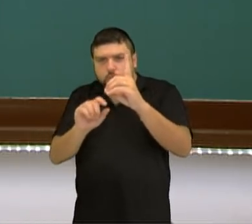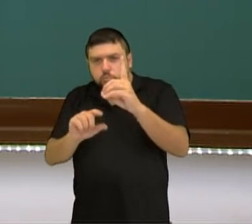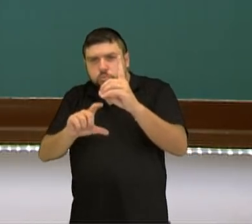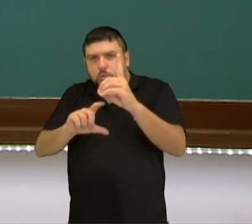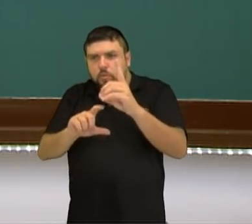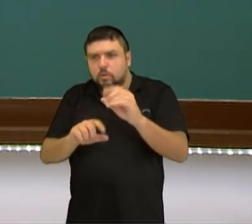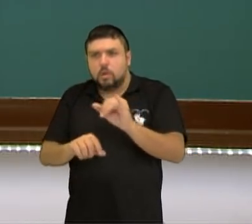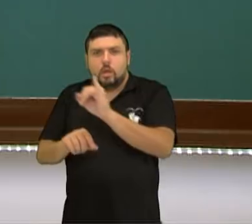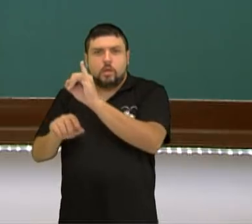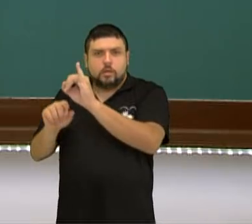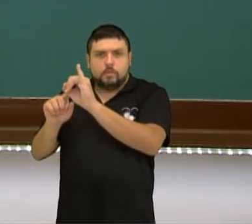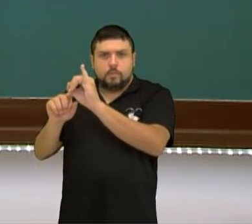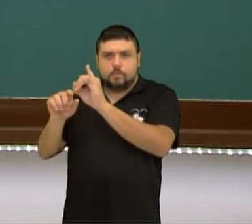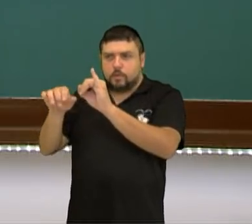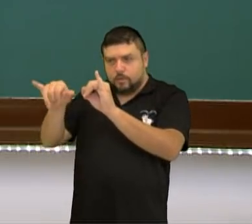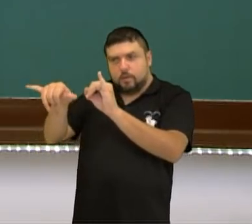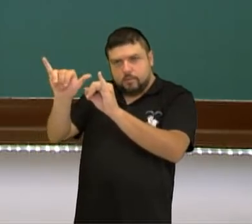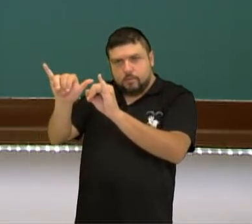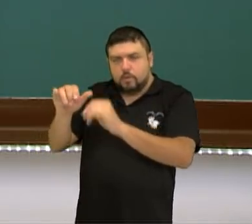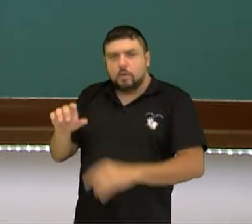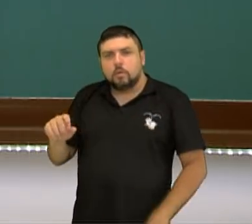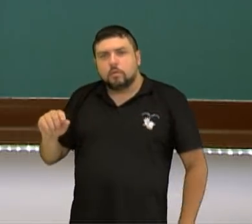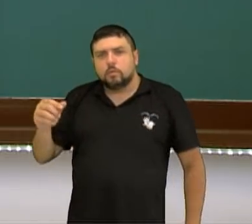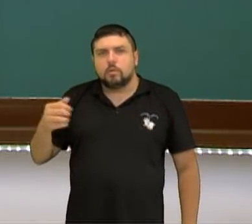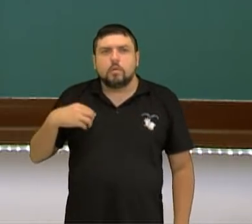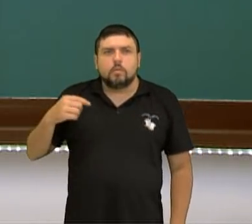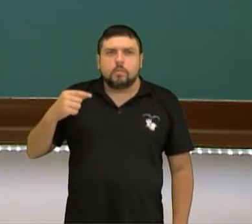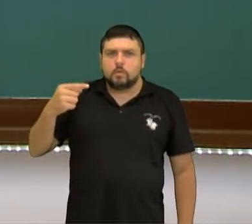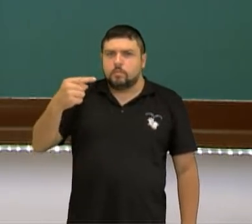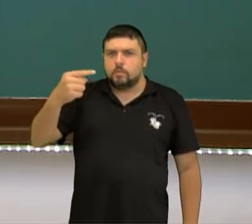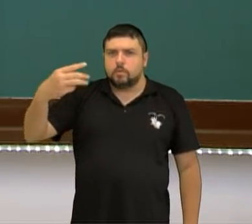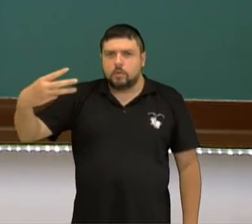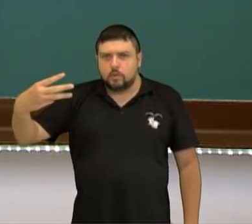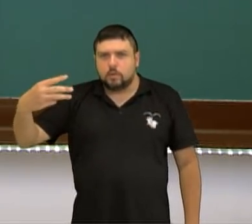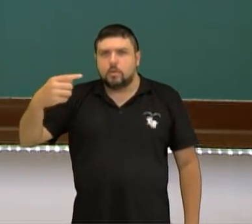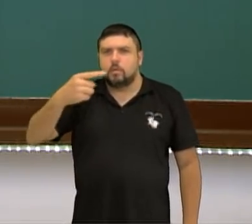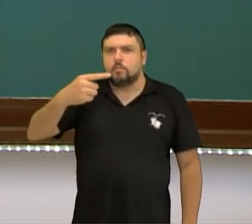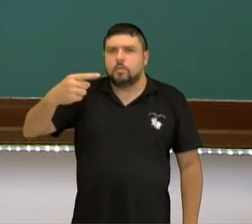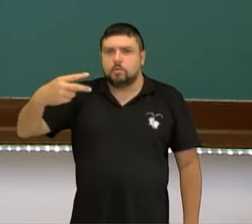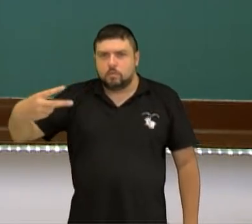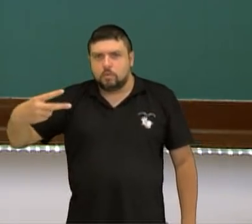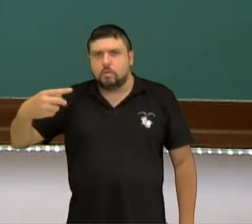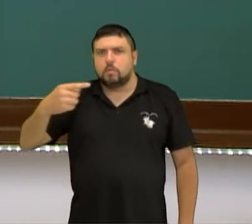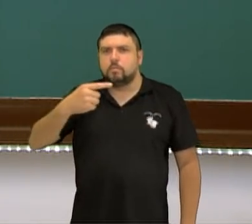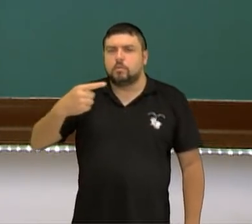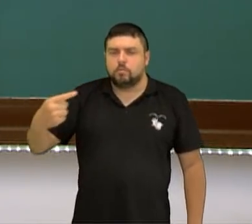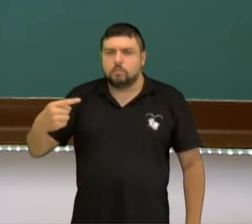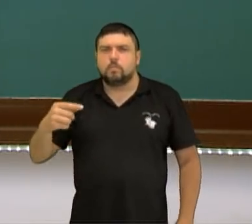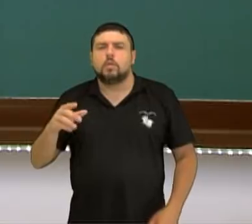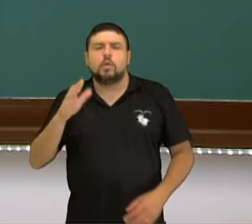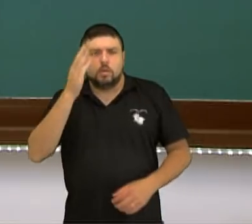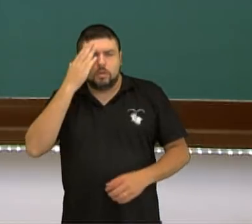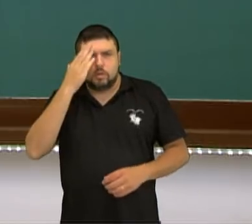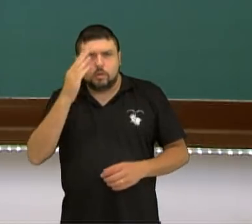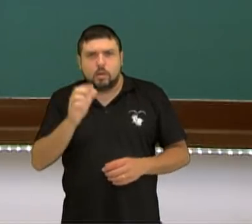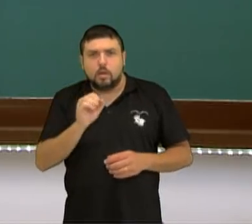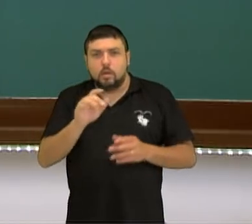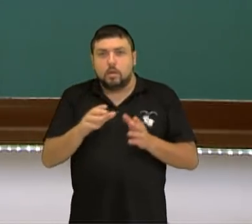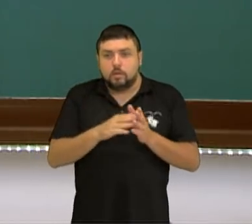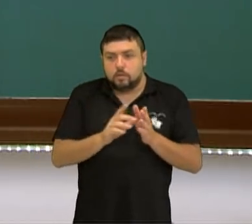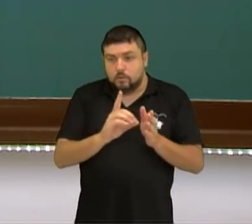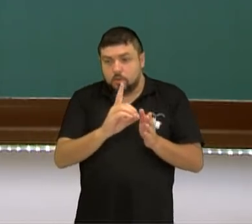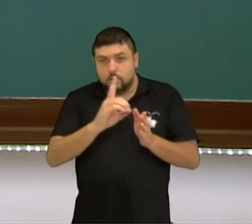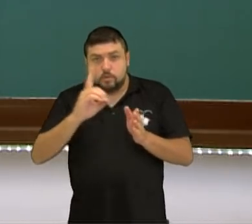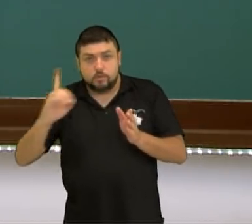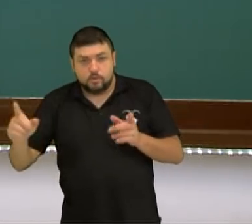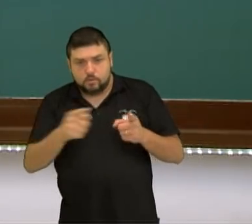conjunto imagem. O menos 3 aumentou para o menos 2, que aumentou para o menos 1. A gente sabe que na reta numérica, quando se caminha para o lado